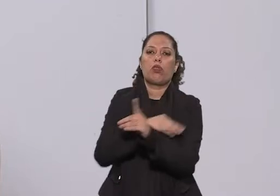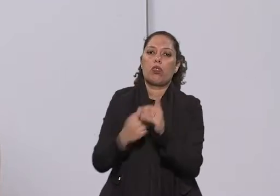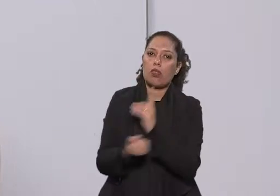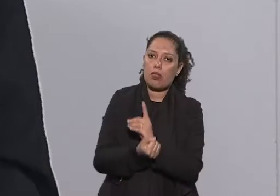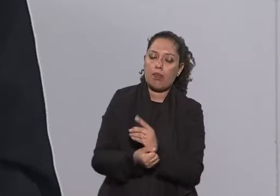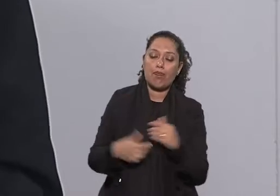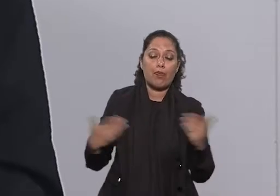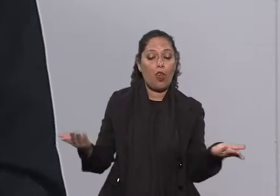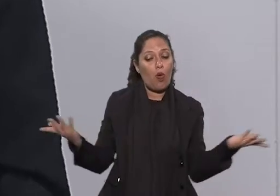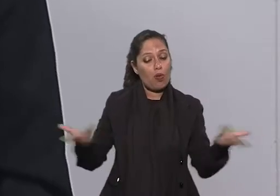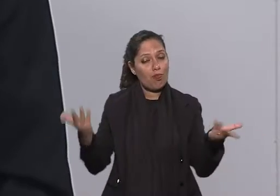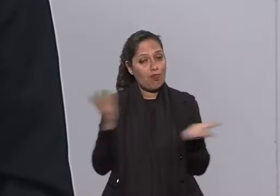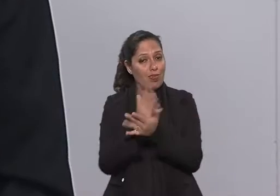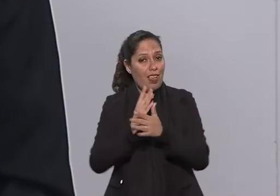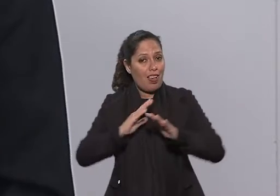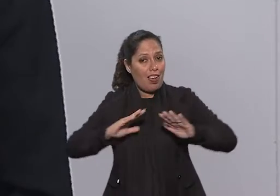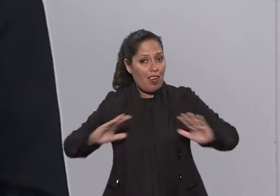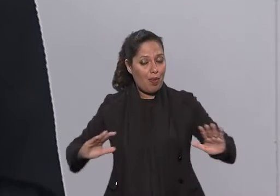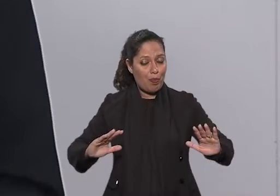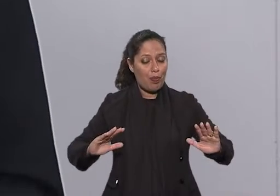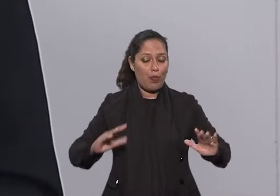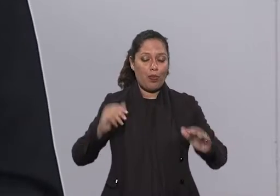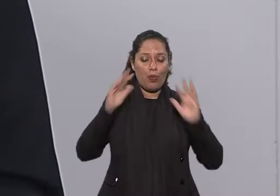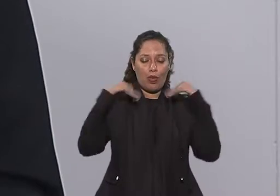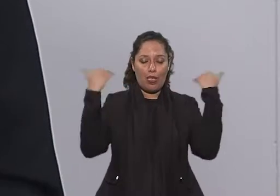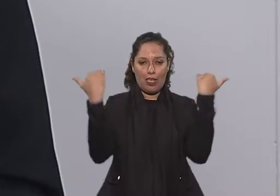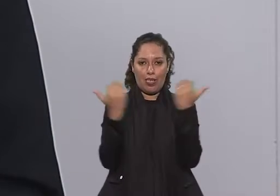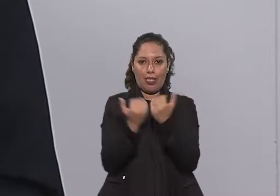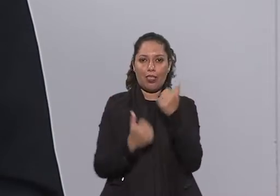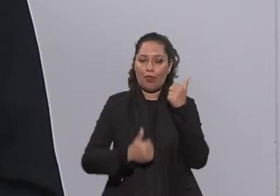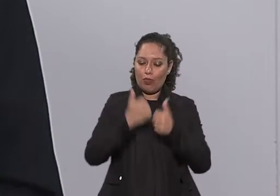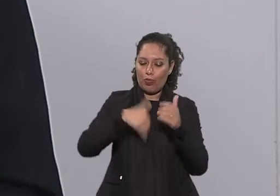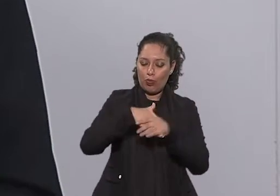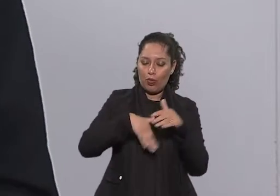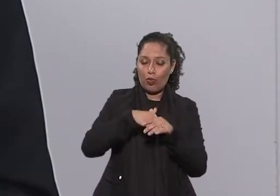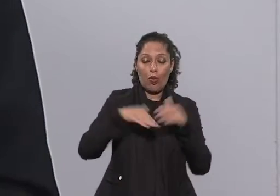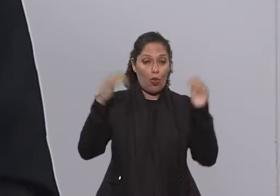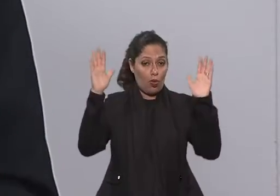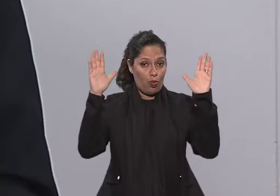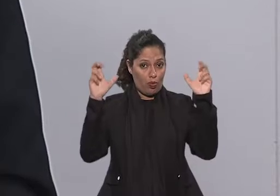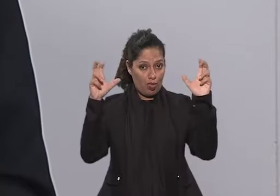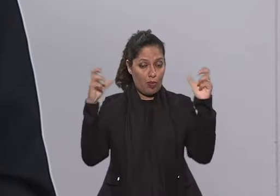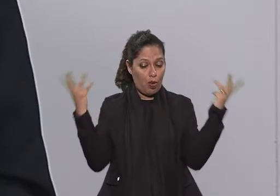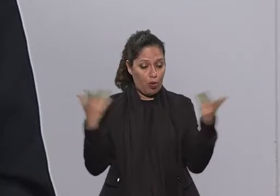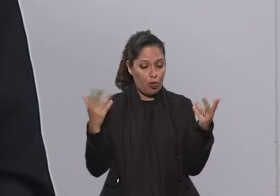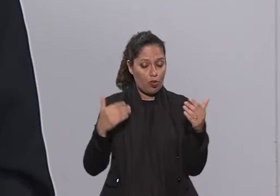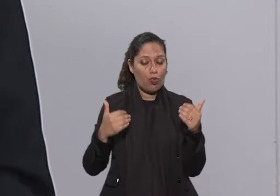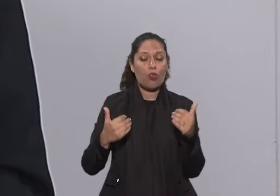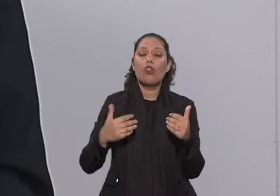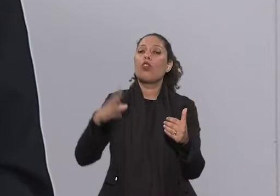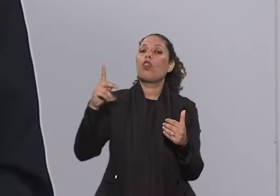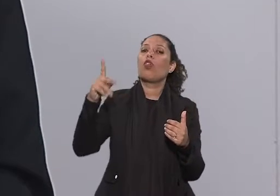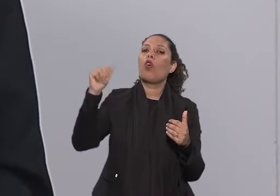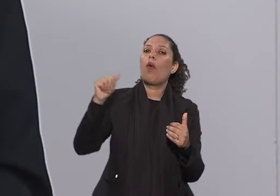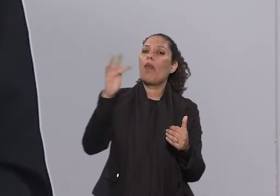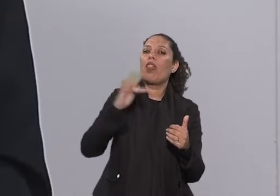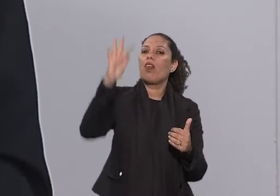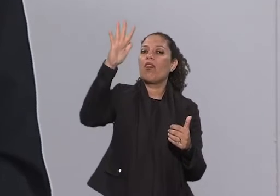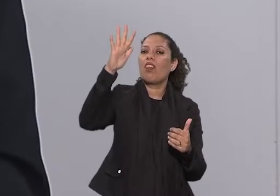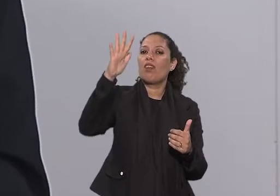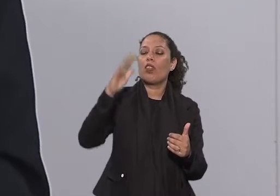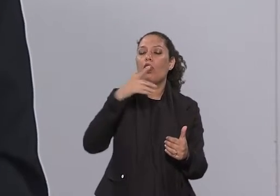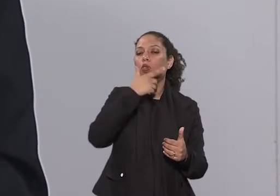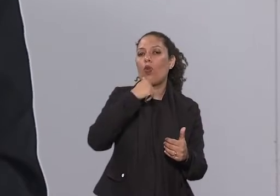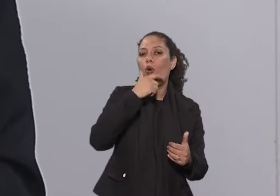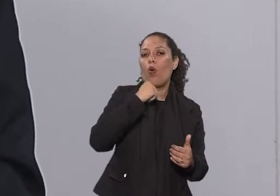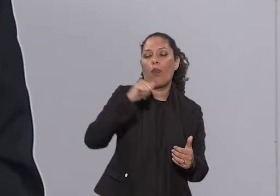projeto perfeito bem por hoje é só chegamos ao final do arena esportiva e o tema foi a taça das favelas às decisões